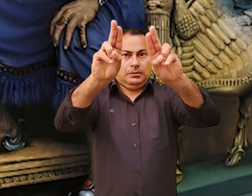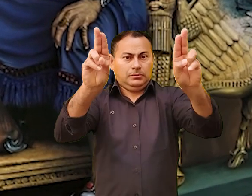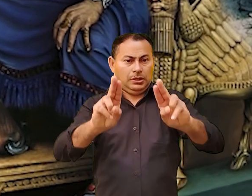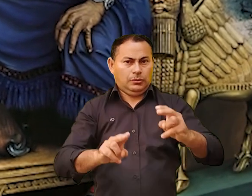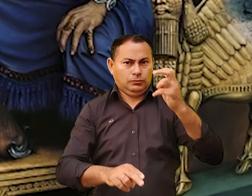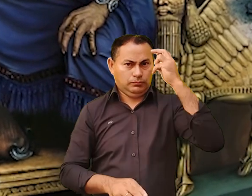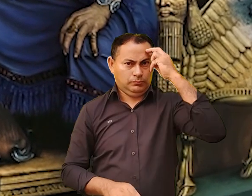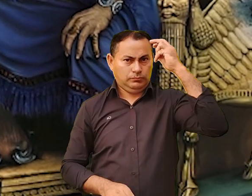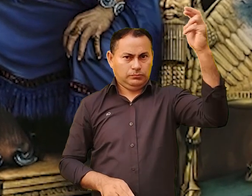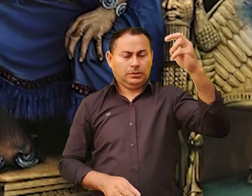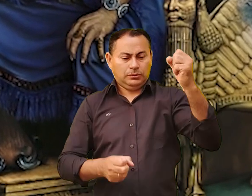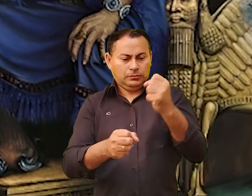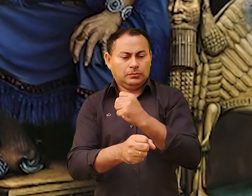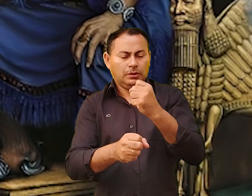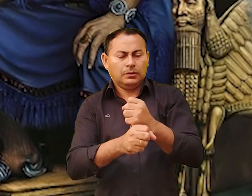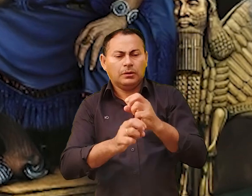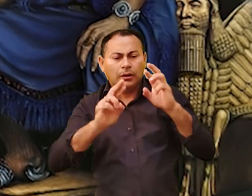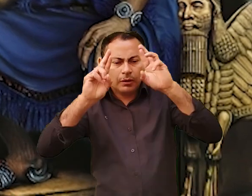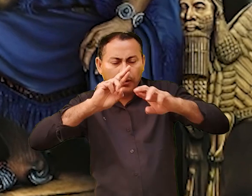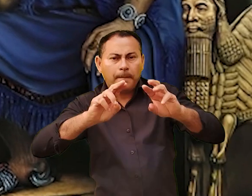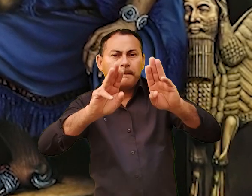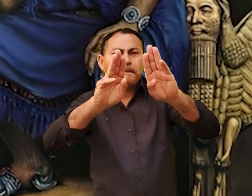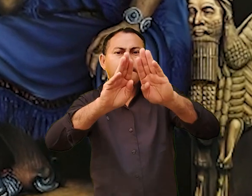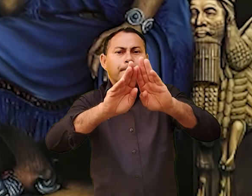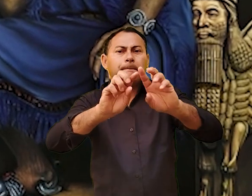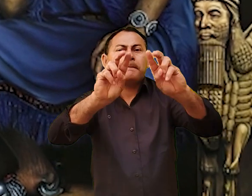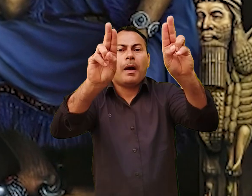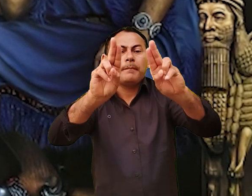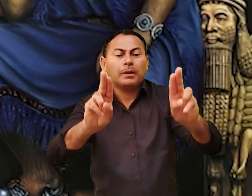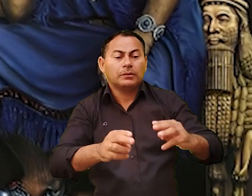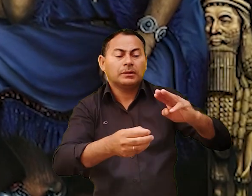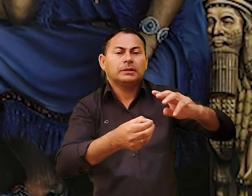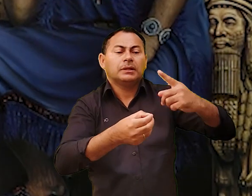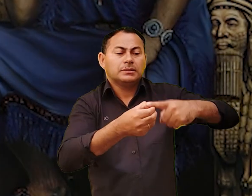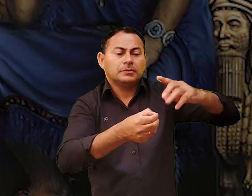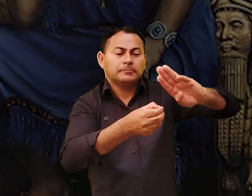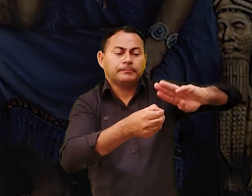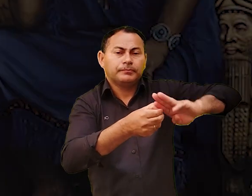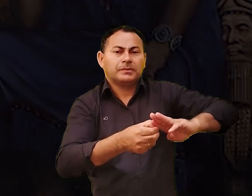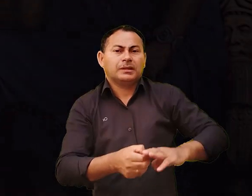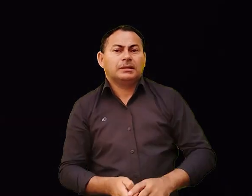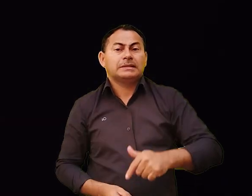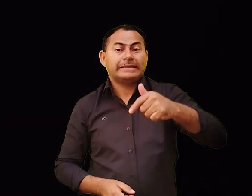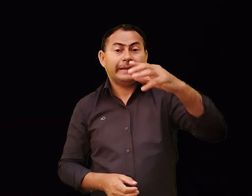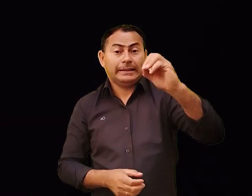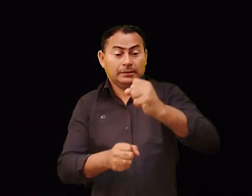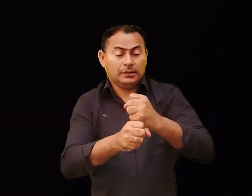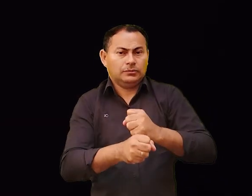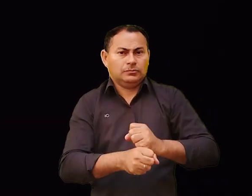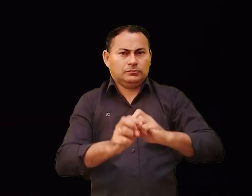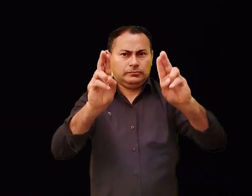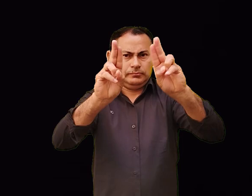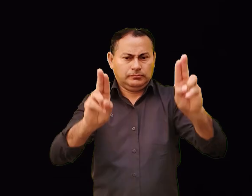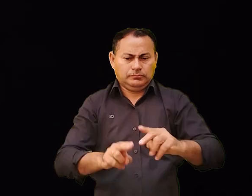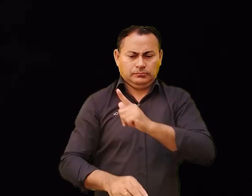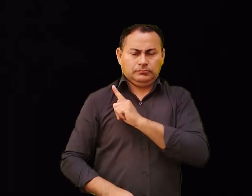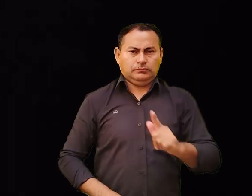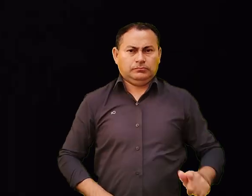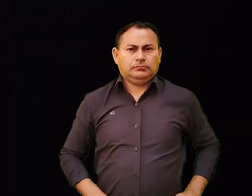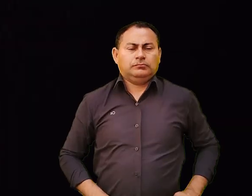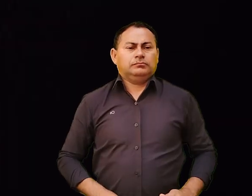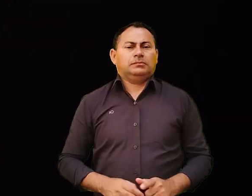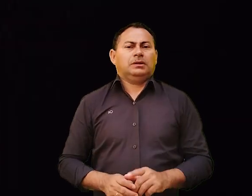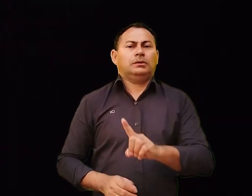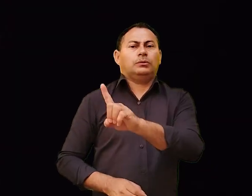um gênio e o construtor do Império Babilônico. Dos seus 70 anos de existência, Nabucodonosor governou Babilônia